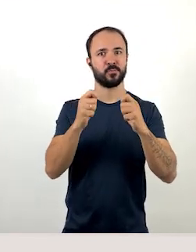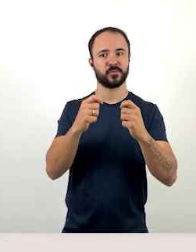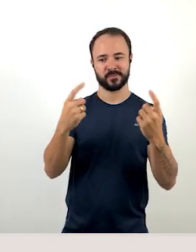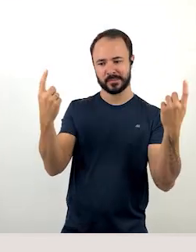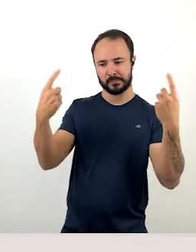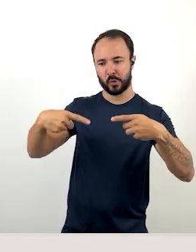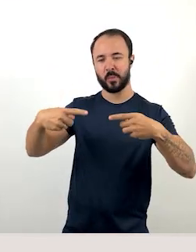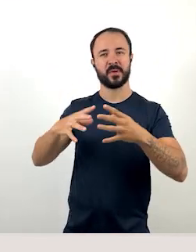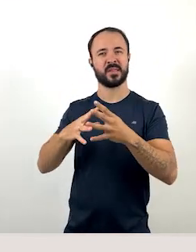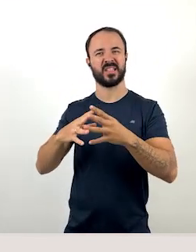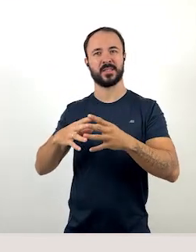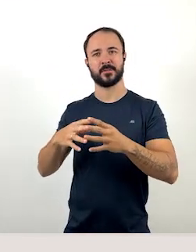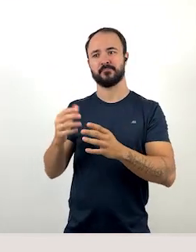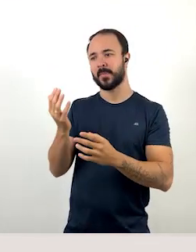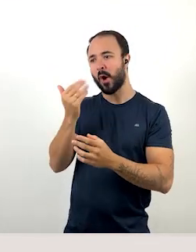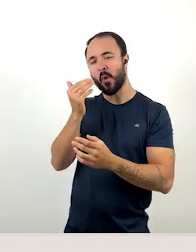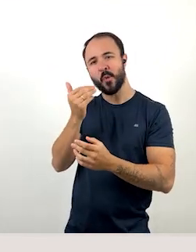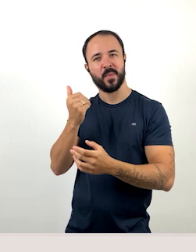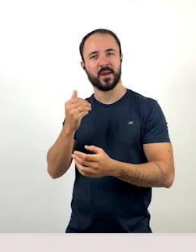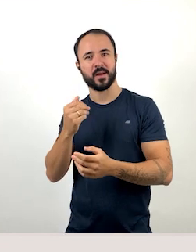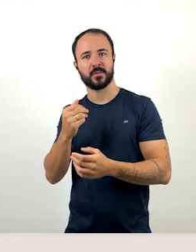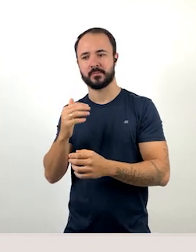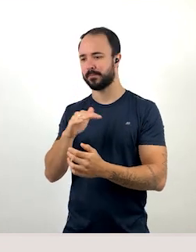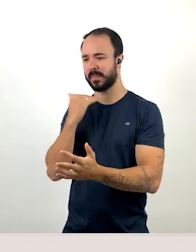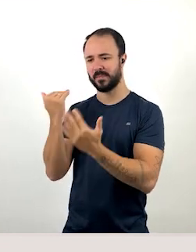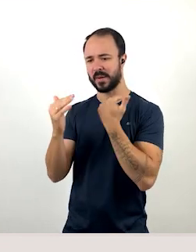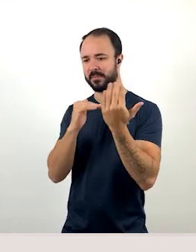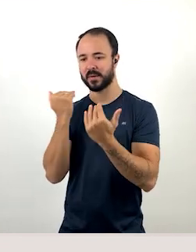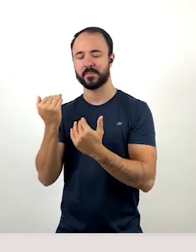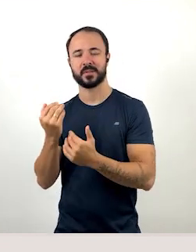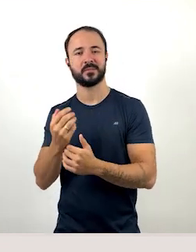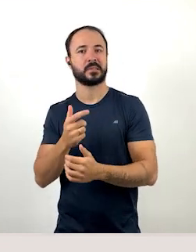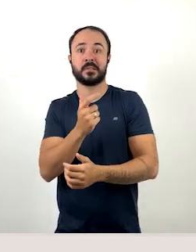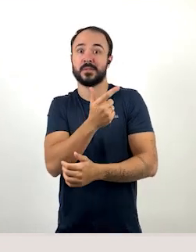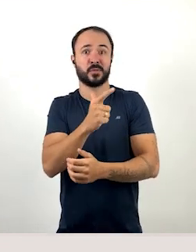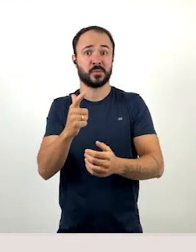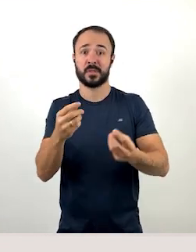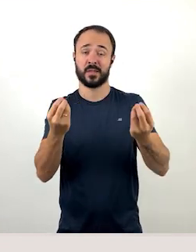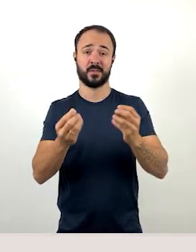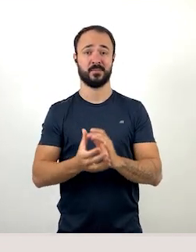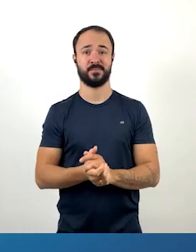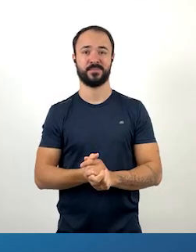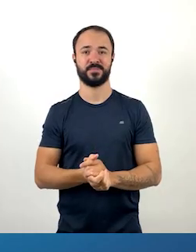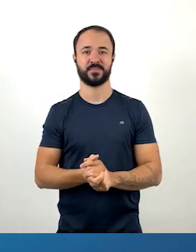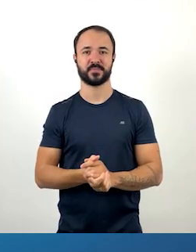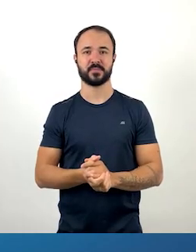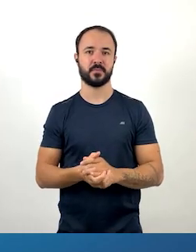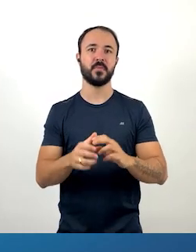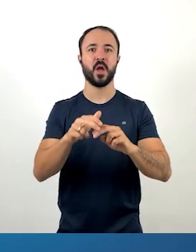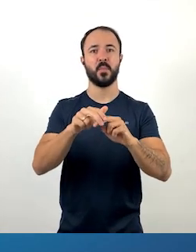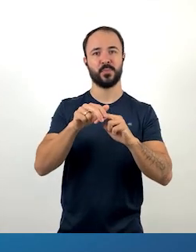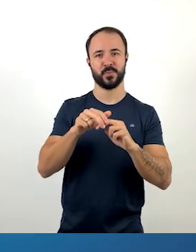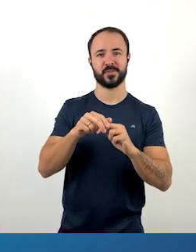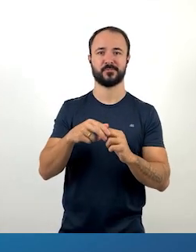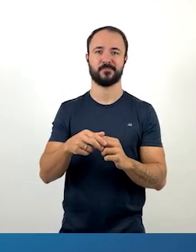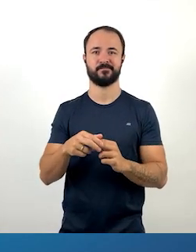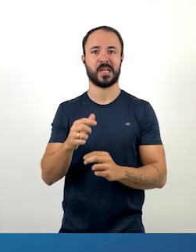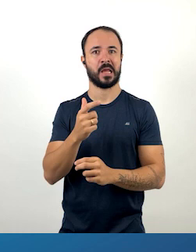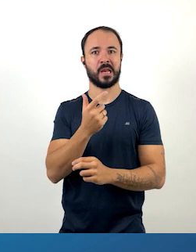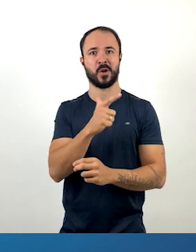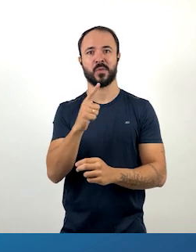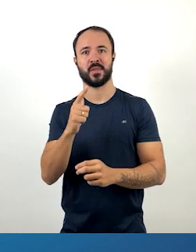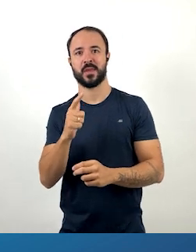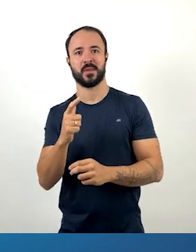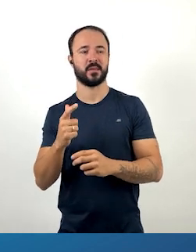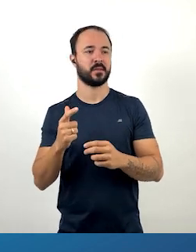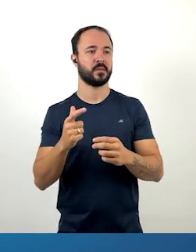tem um indivíduo que não tem controle nenhum sobre a sua reprodução. Além de não ter competição entre os indivíduos daquela população, também